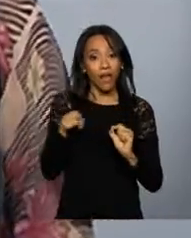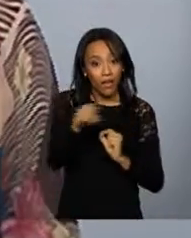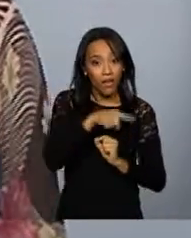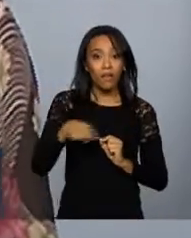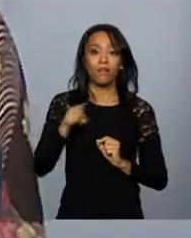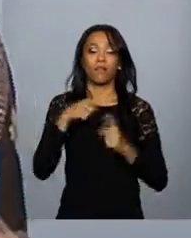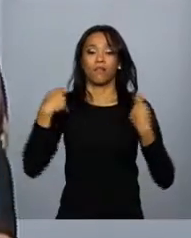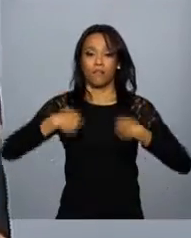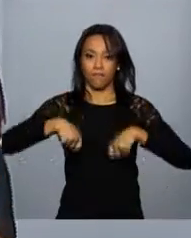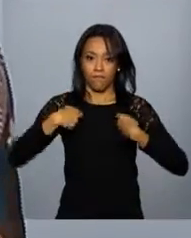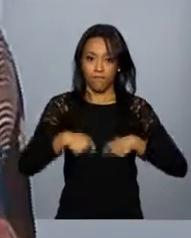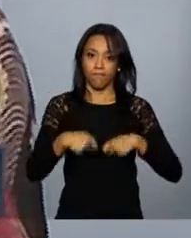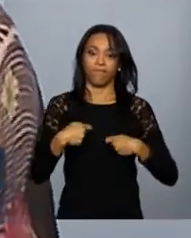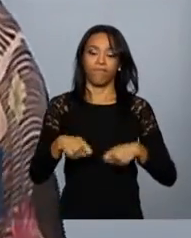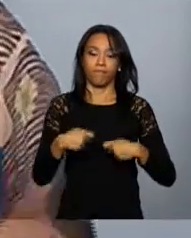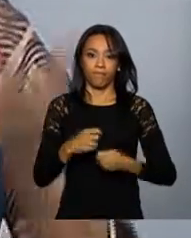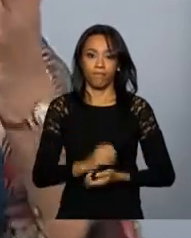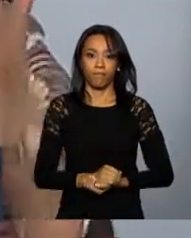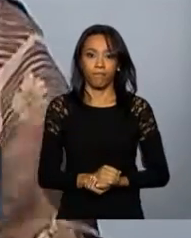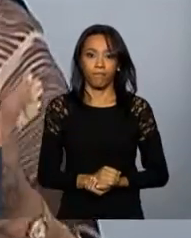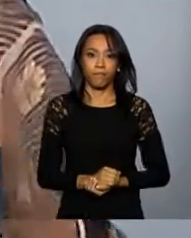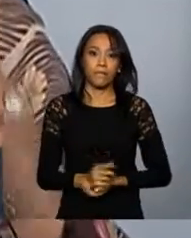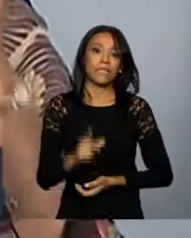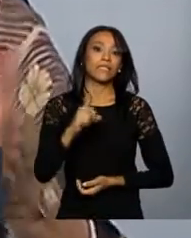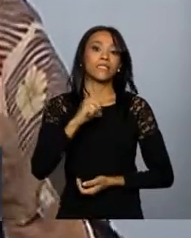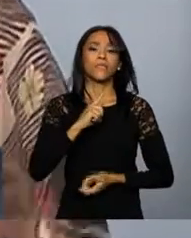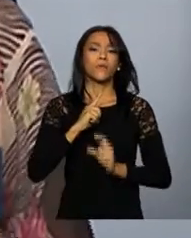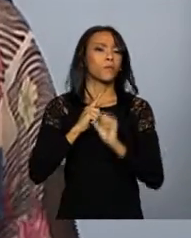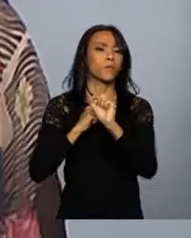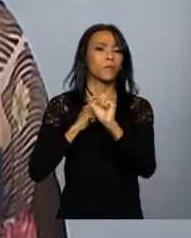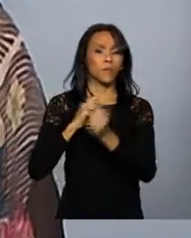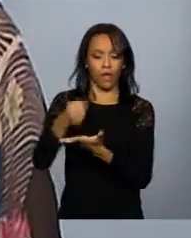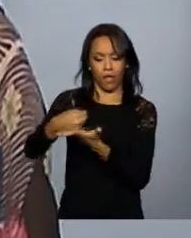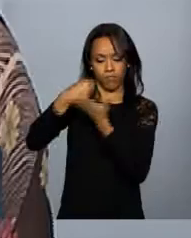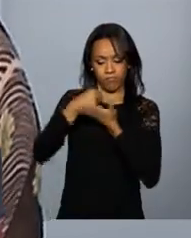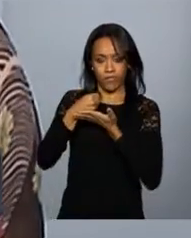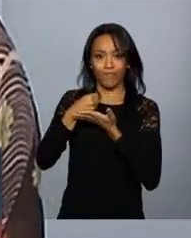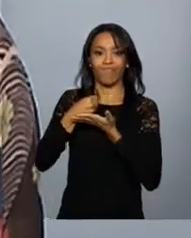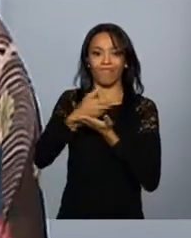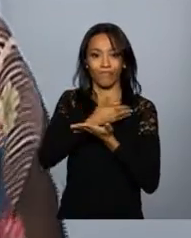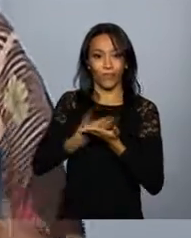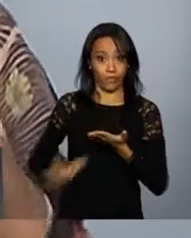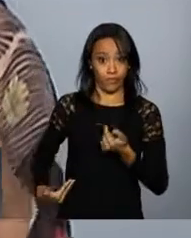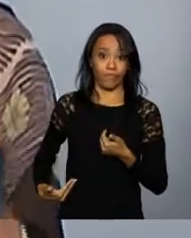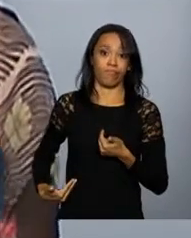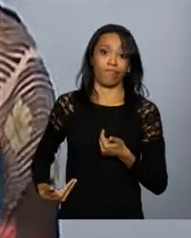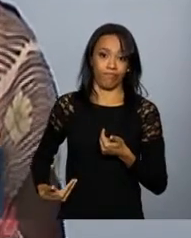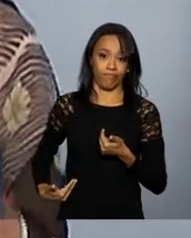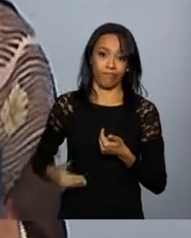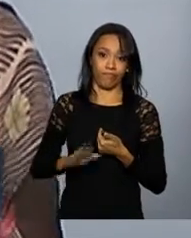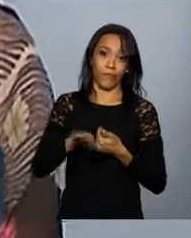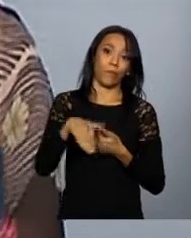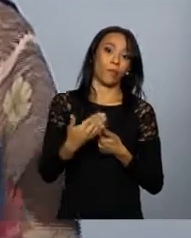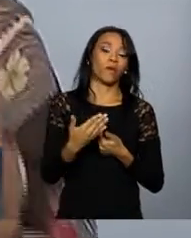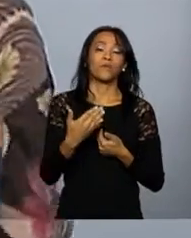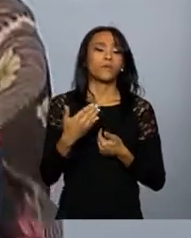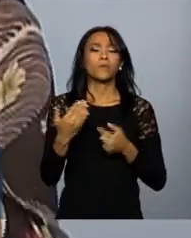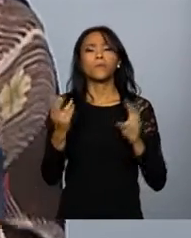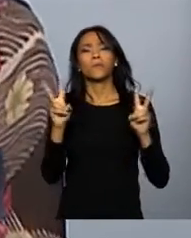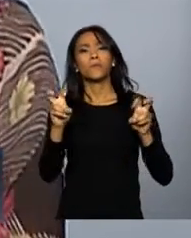precisam de ter o apoio do governo quando se trata de